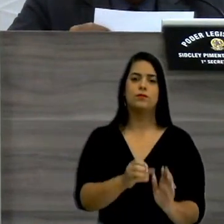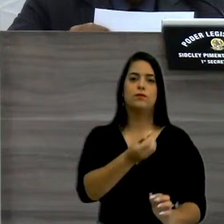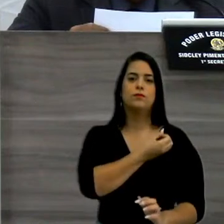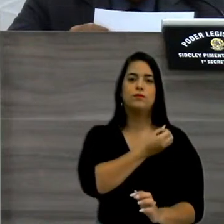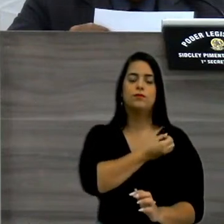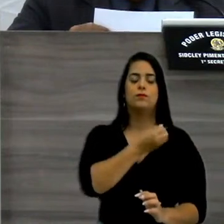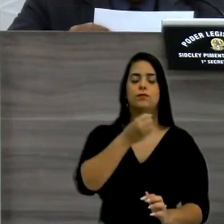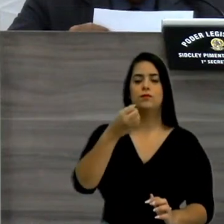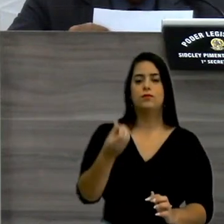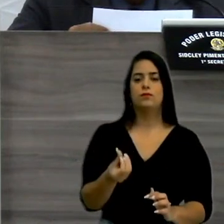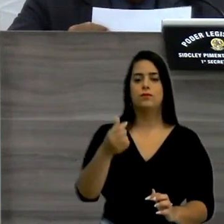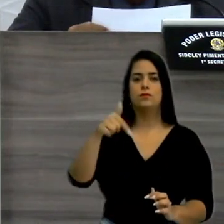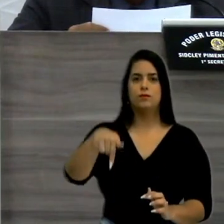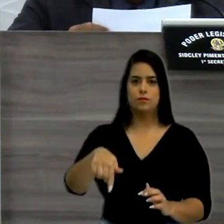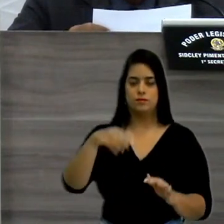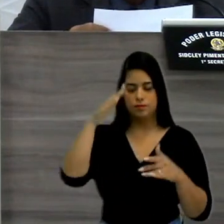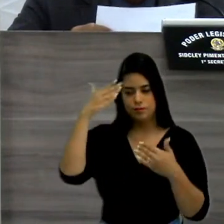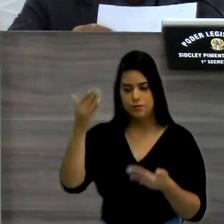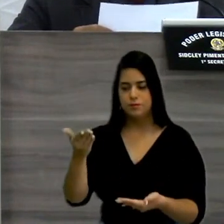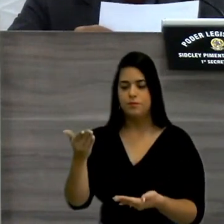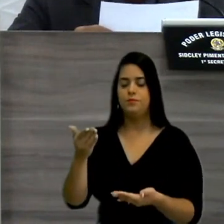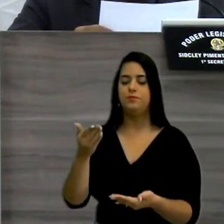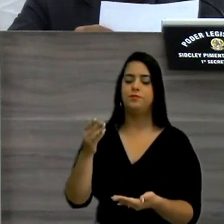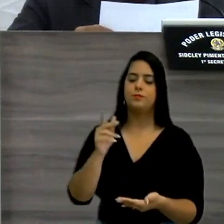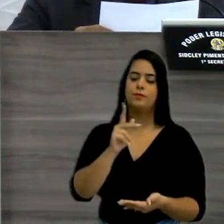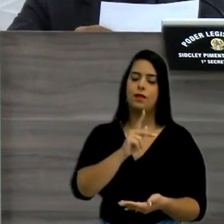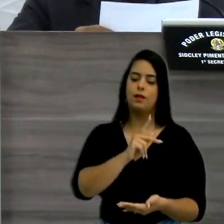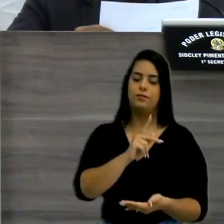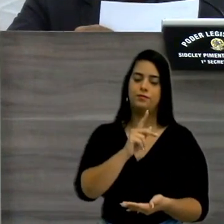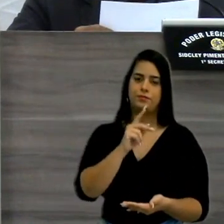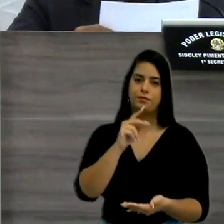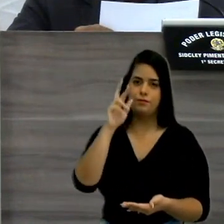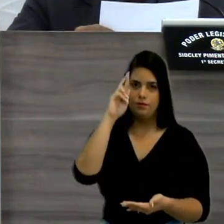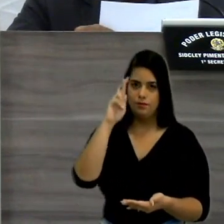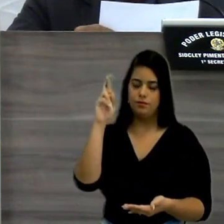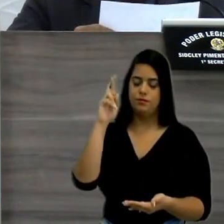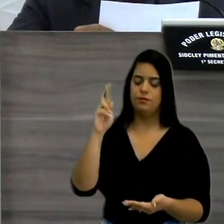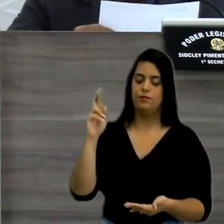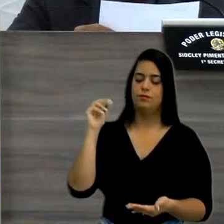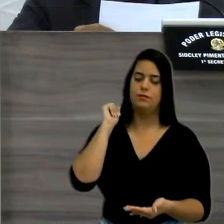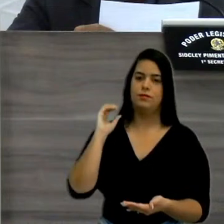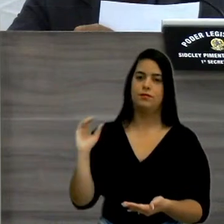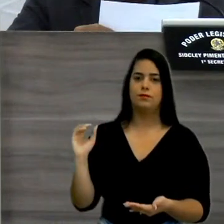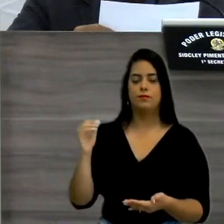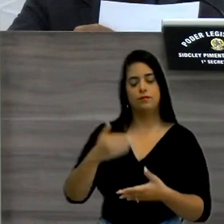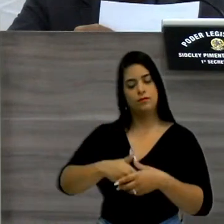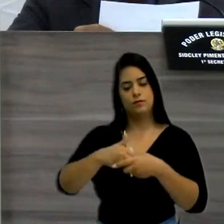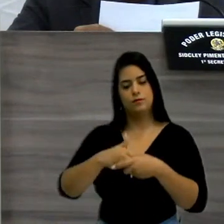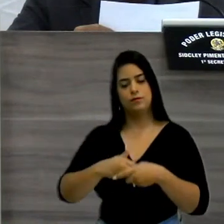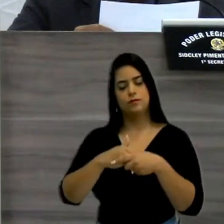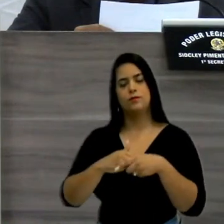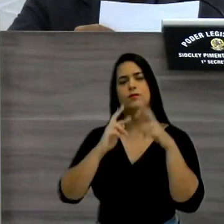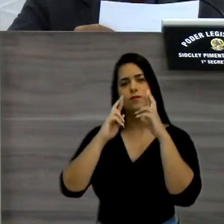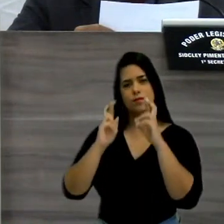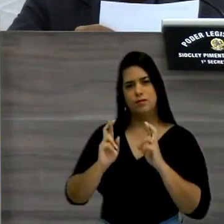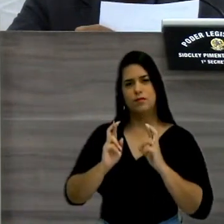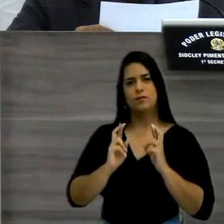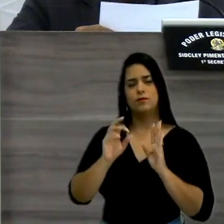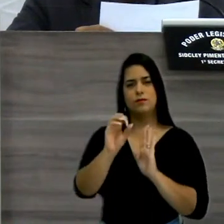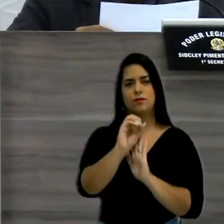67/2024 do Ilustríssimo Senhor Avanildo Cavalcante, presidente. Cumprimentando Vossa Senhoria, vimos através do presente responder o ofício